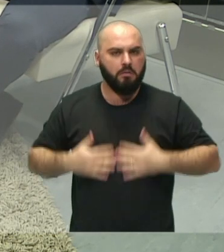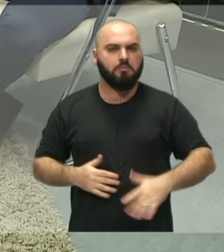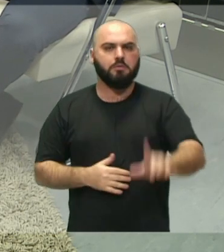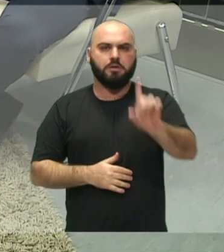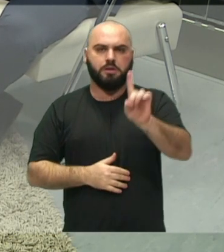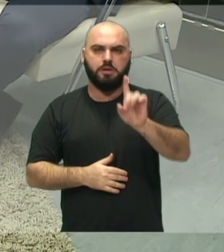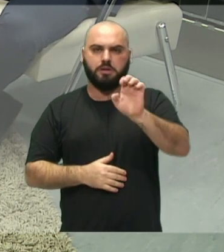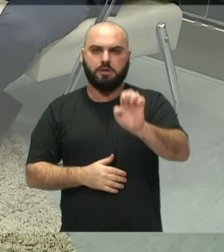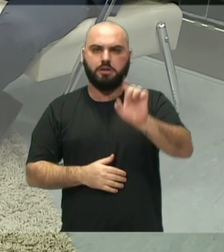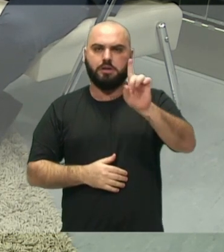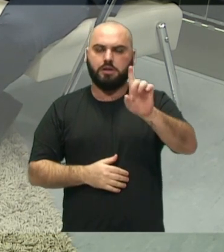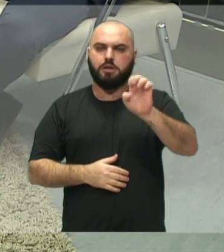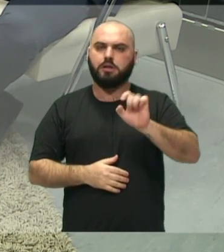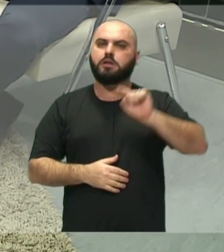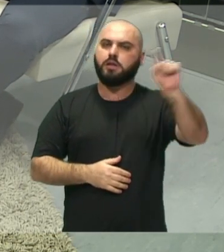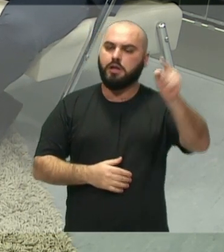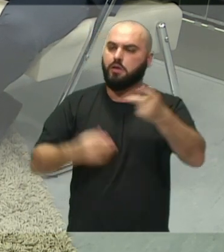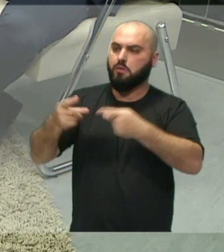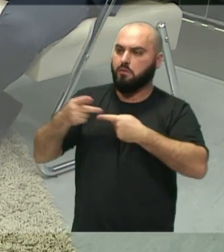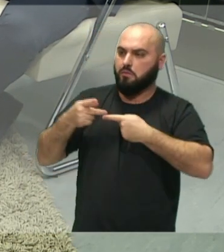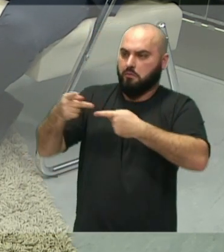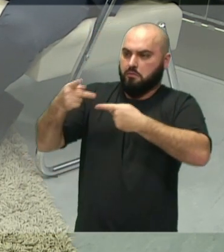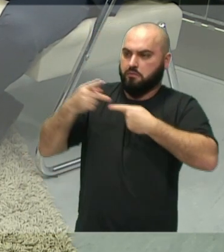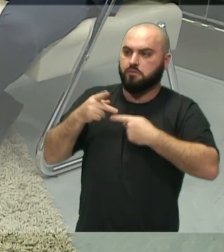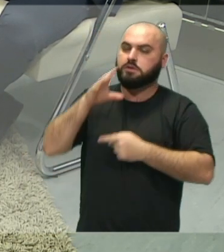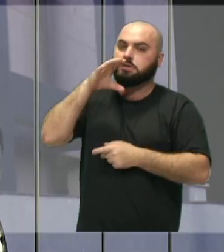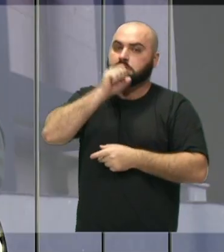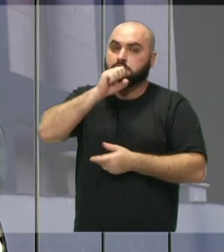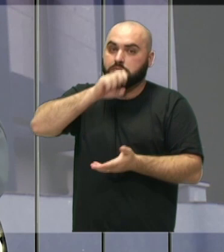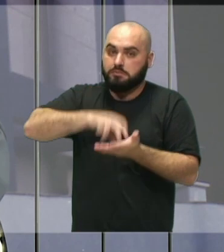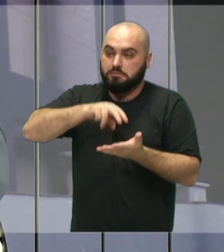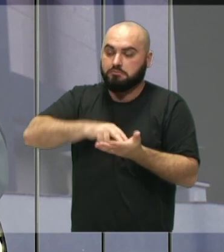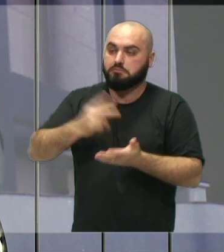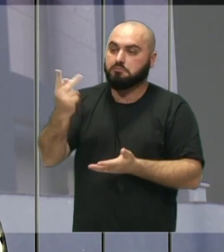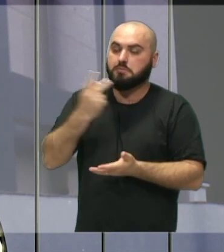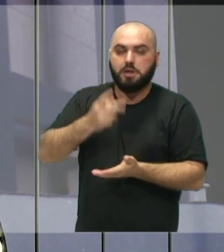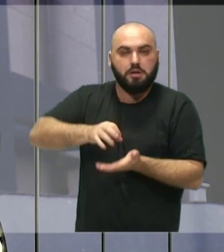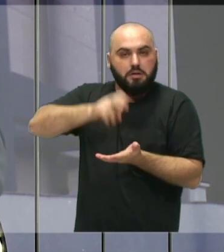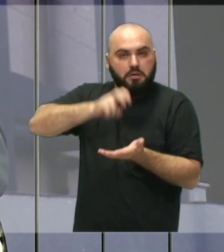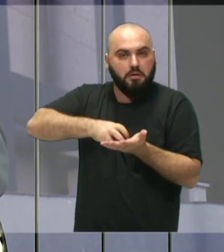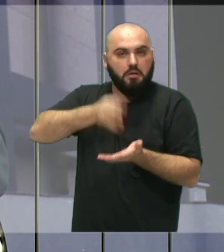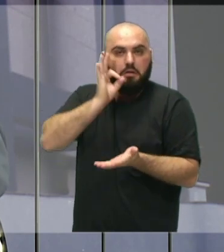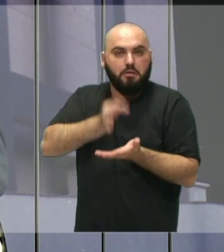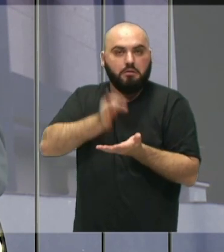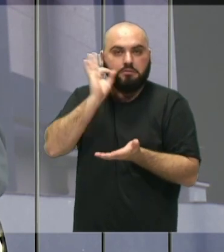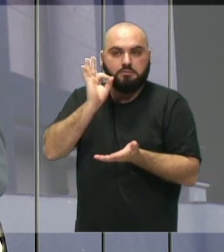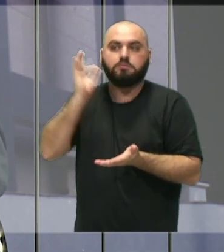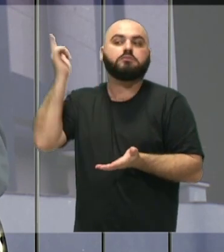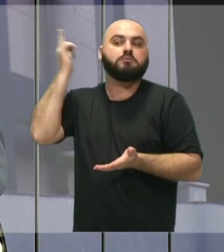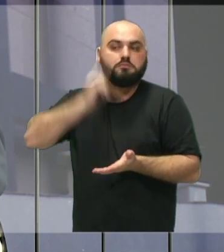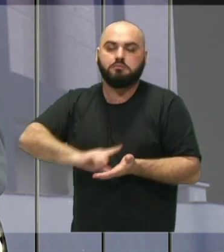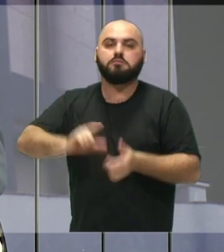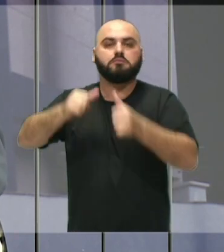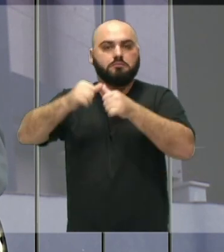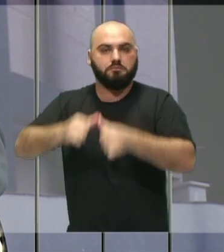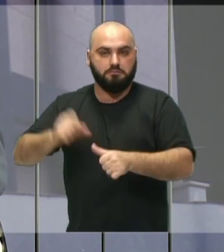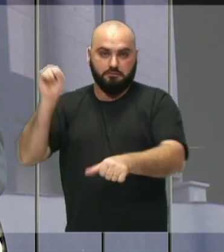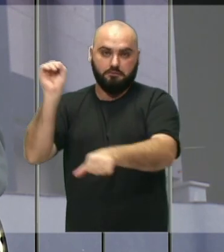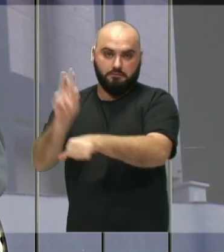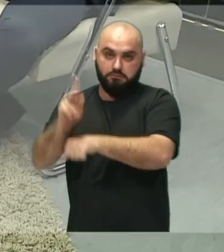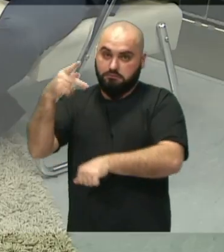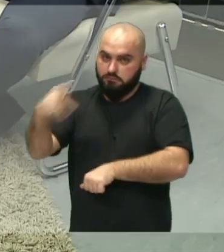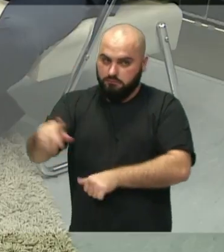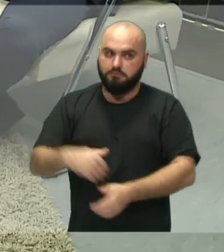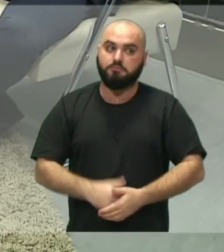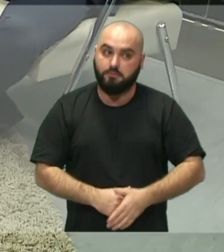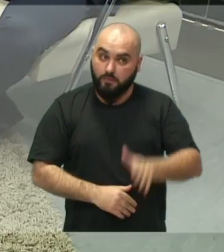convidou num sábado pela manhã para a gente tomar um café, eu, ele e a Aline, e a gente alinhar essa sucessão à cadeira dela, né? Lembrando que, como você